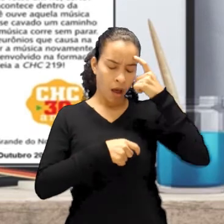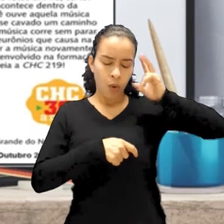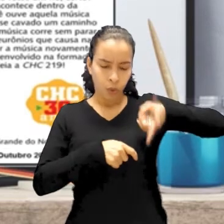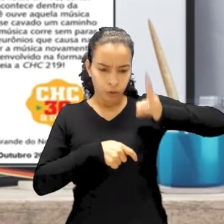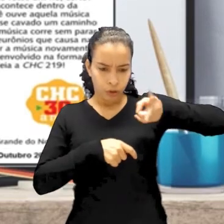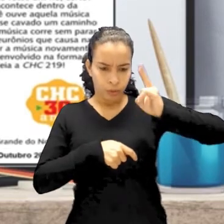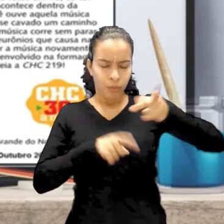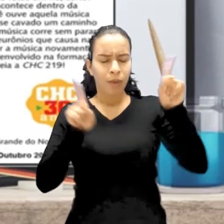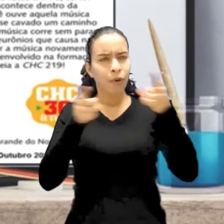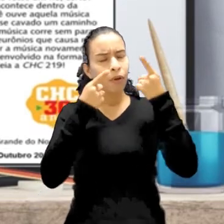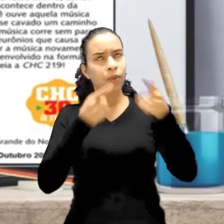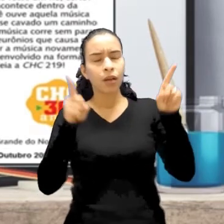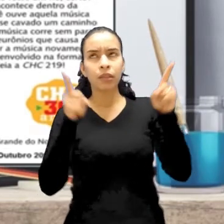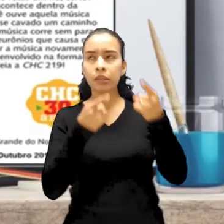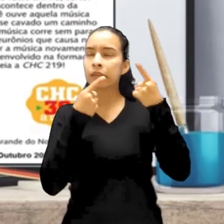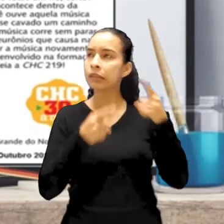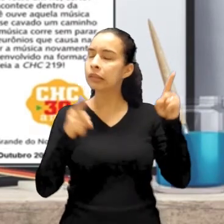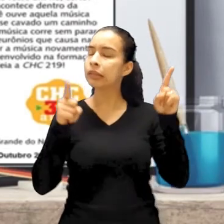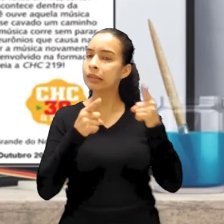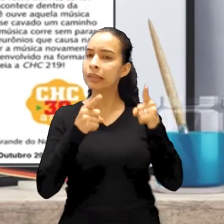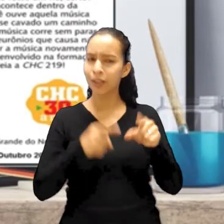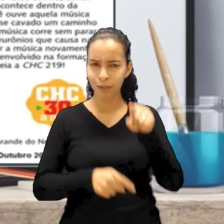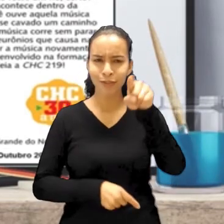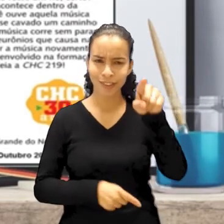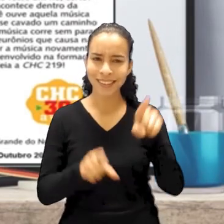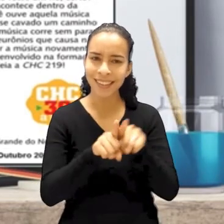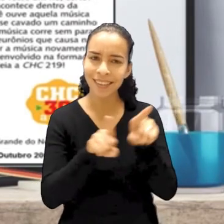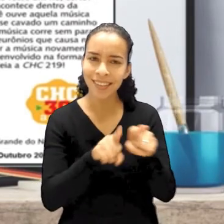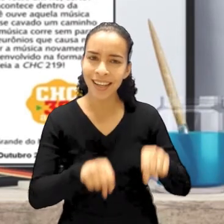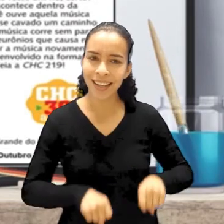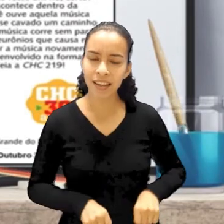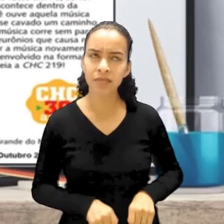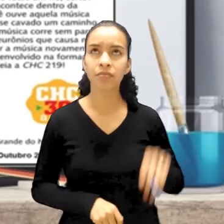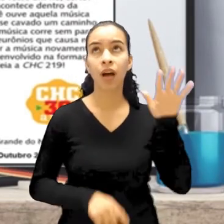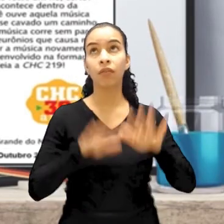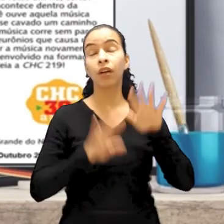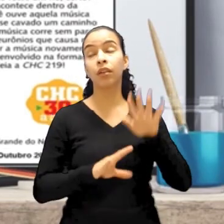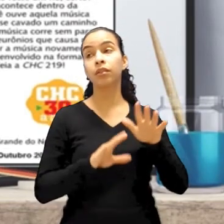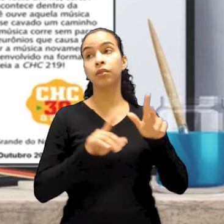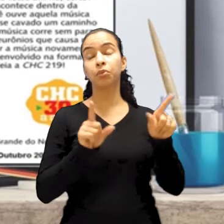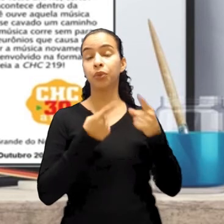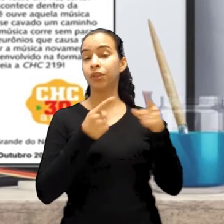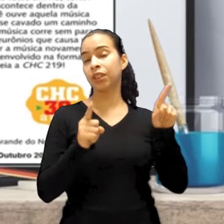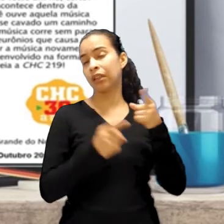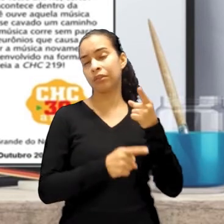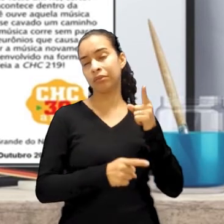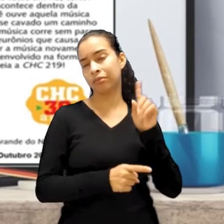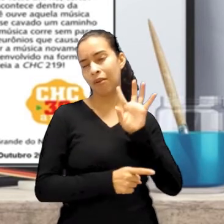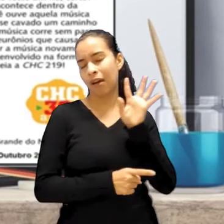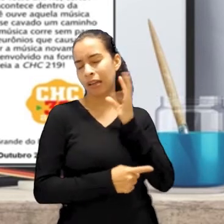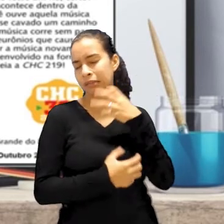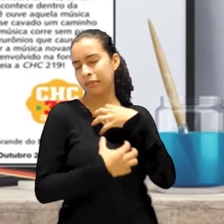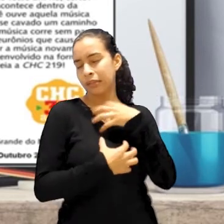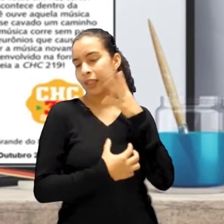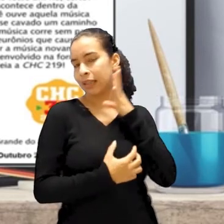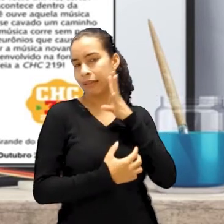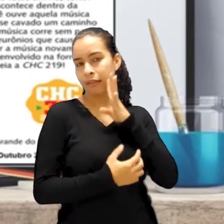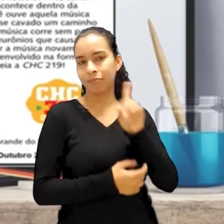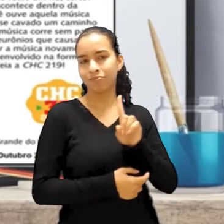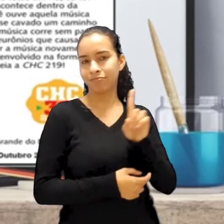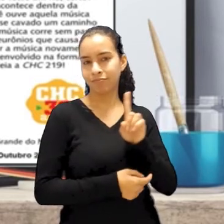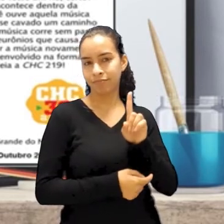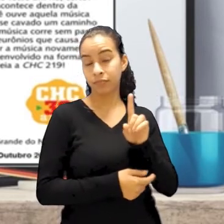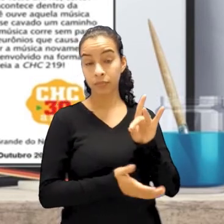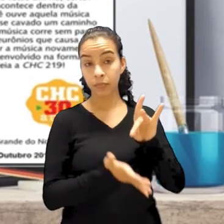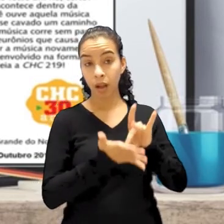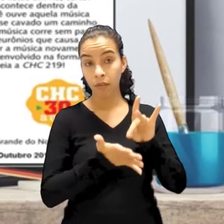minha cabeça. Da sua também? E nem sempre é uma melodia agradável, não é mesmo? Na verdade,